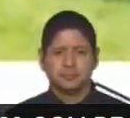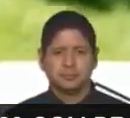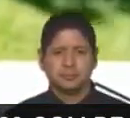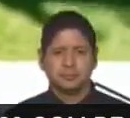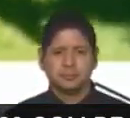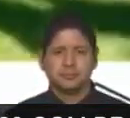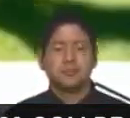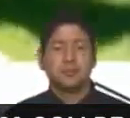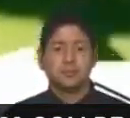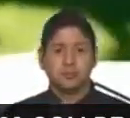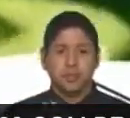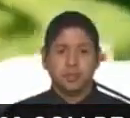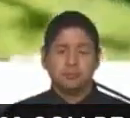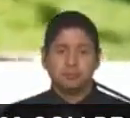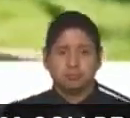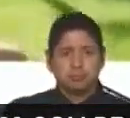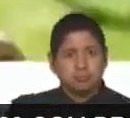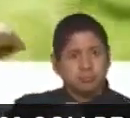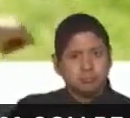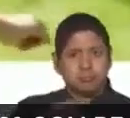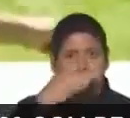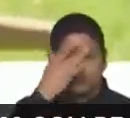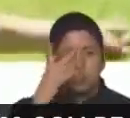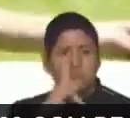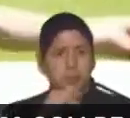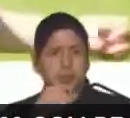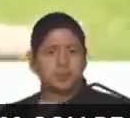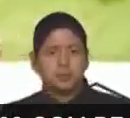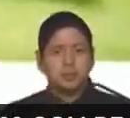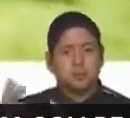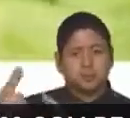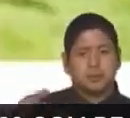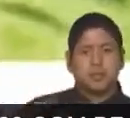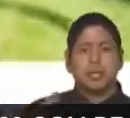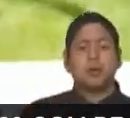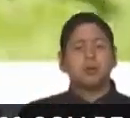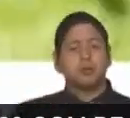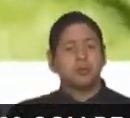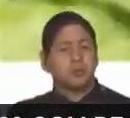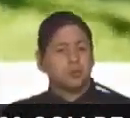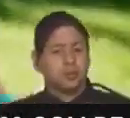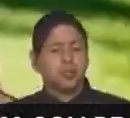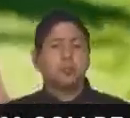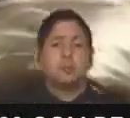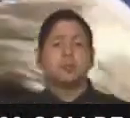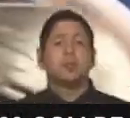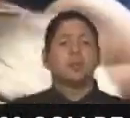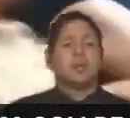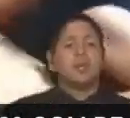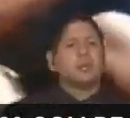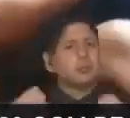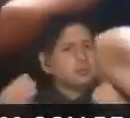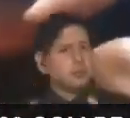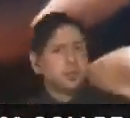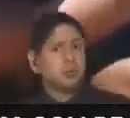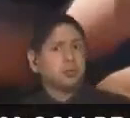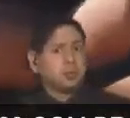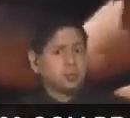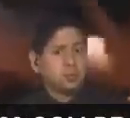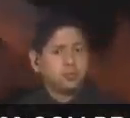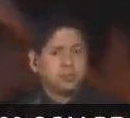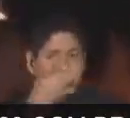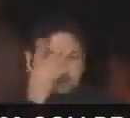Os vídeos orientam pais e responsáveis a conversar sobre o assunto. É preciso explicar sobre um toque